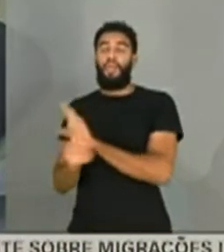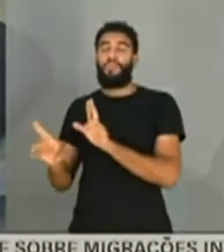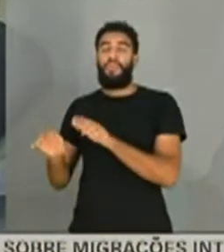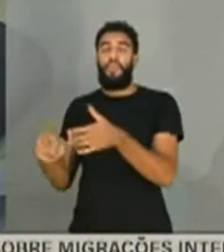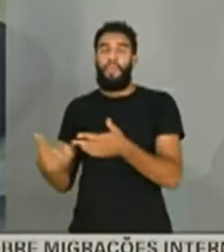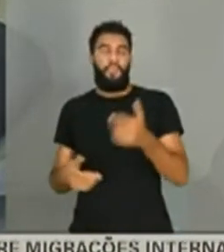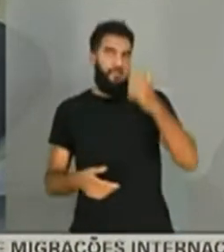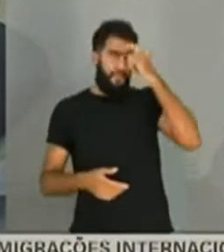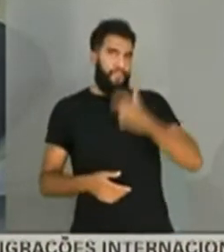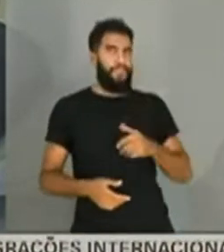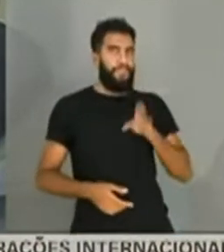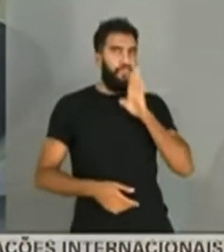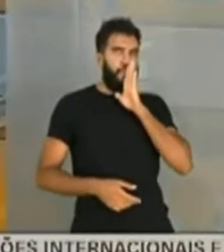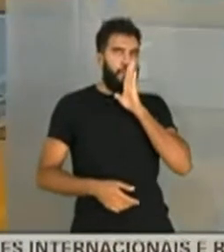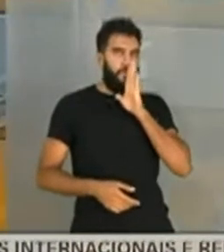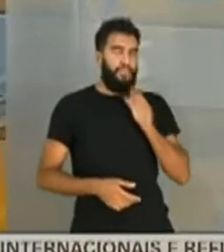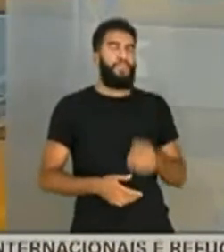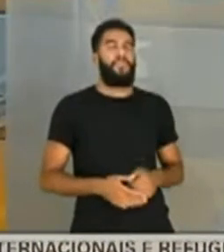direito de silêncio, se o senhor não se importar.